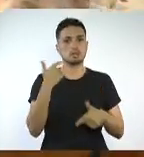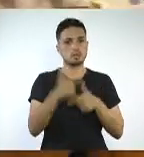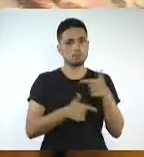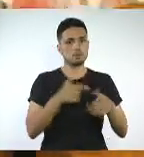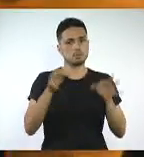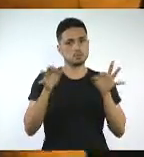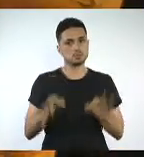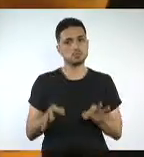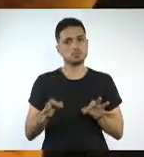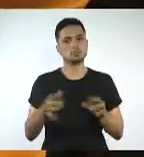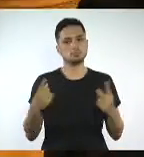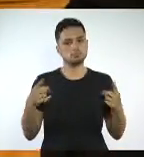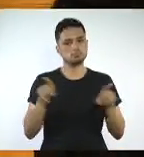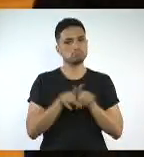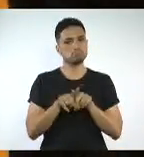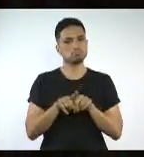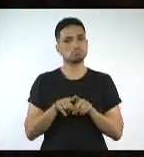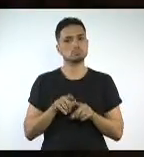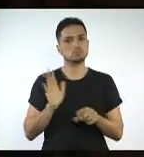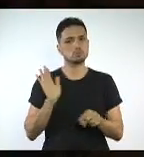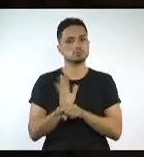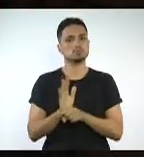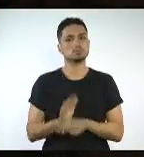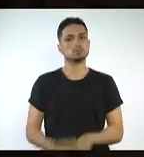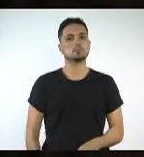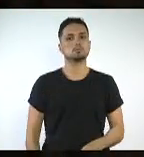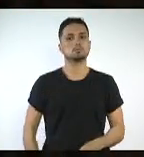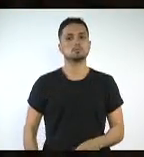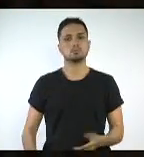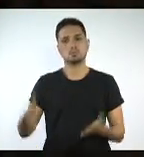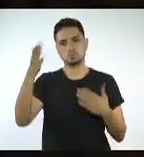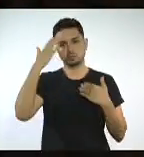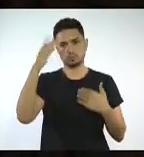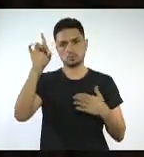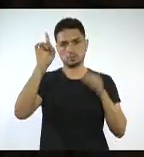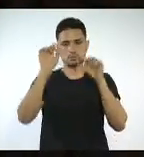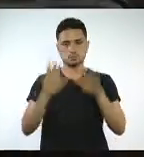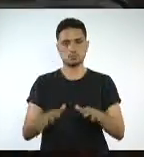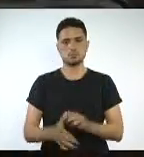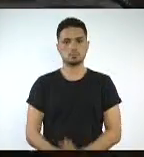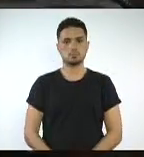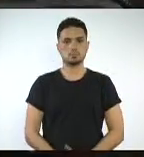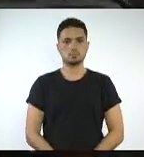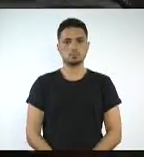parceiro e agregadores. Tenho dito, muito obrigado, que Deus nos abençoe.